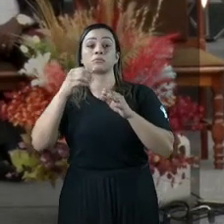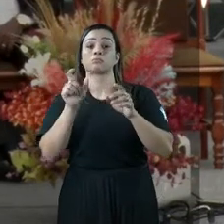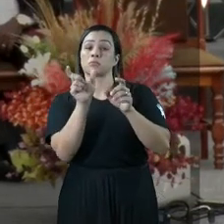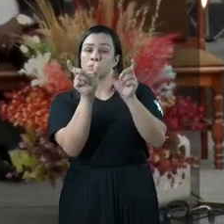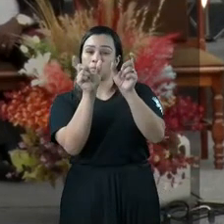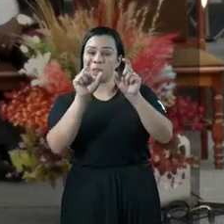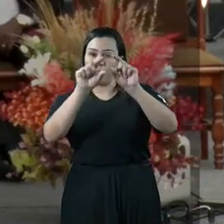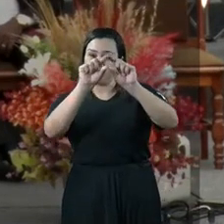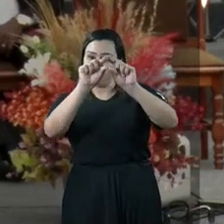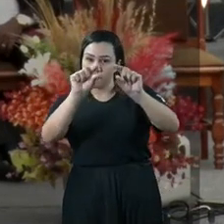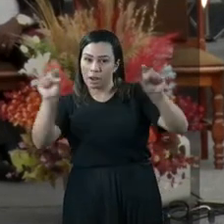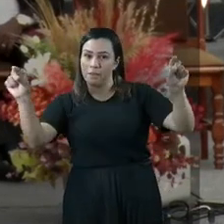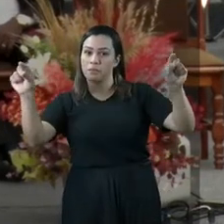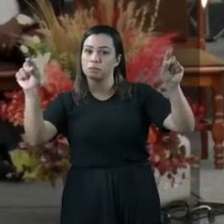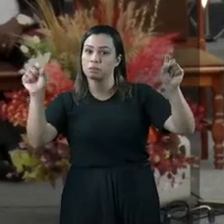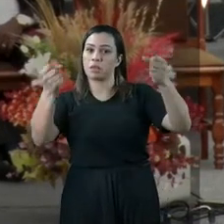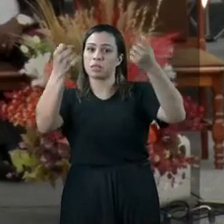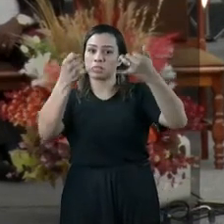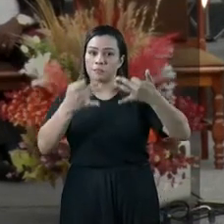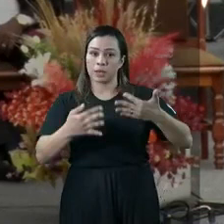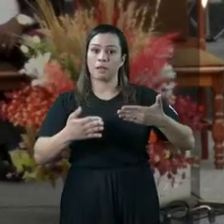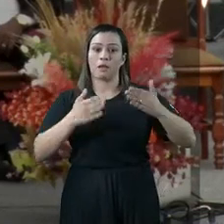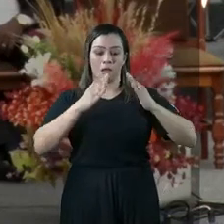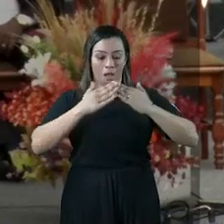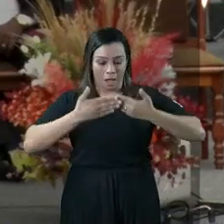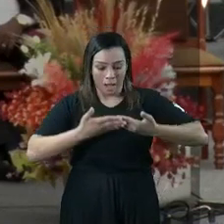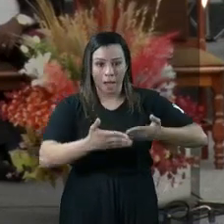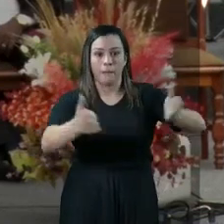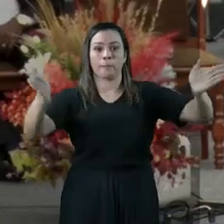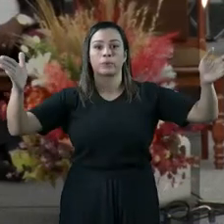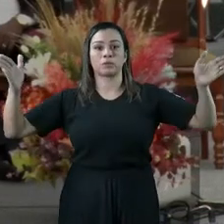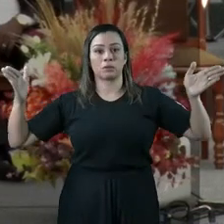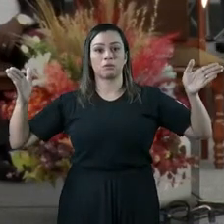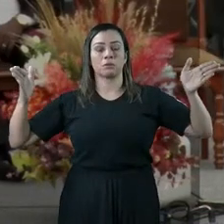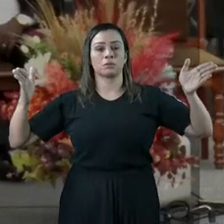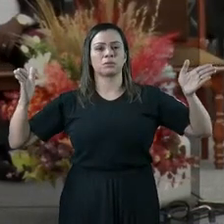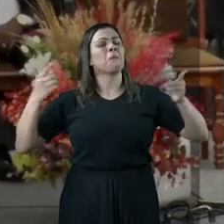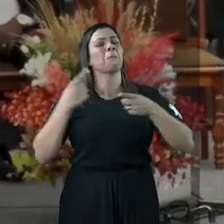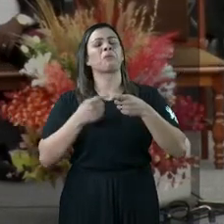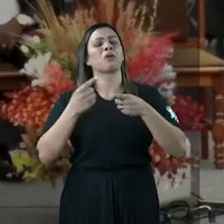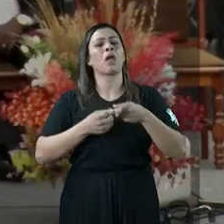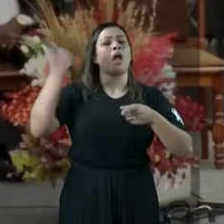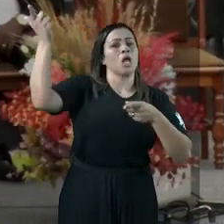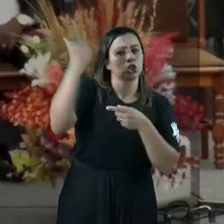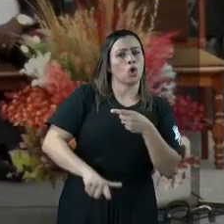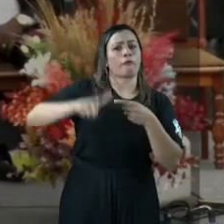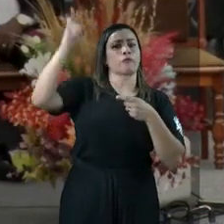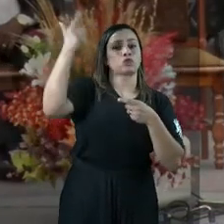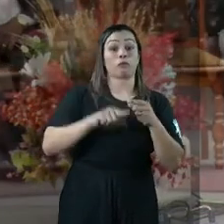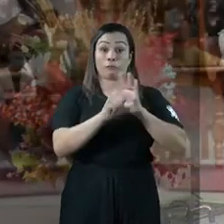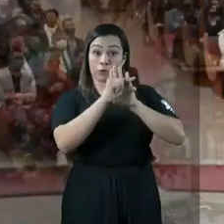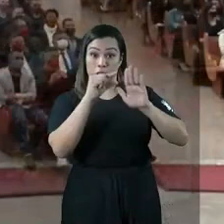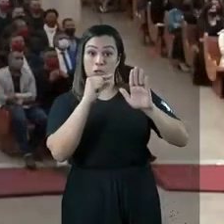entre" é repetida no mesmo hino. Pergunte para alguém do seu lado, diga assim: por que é